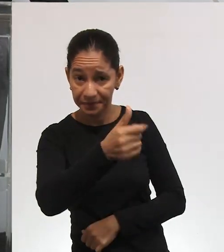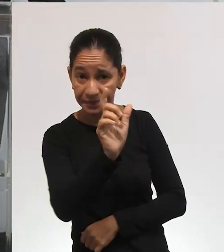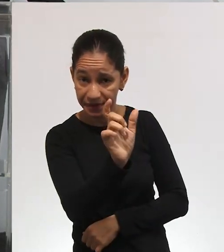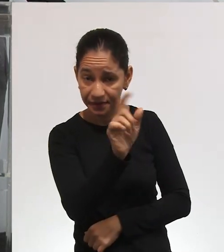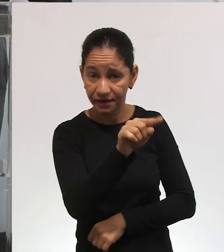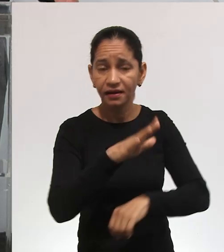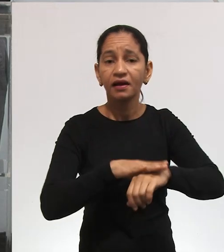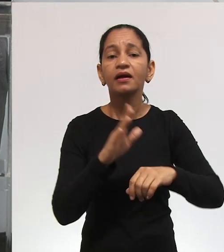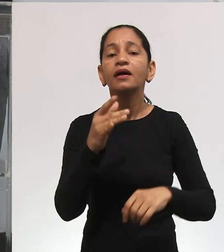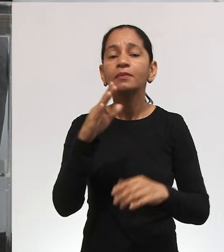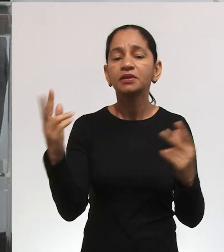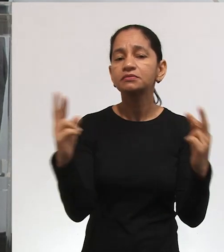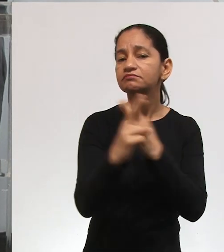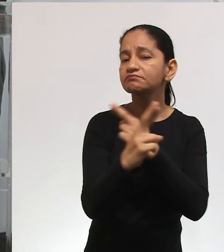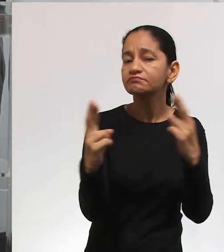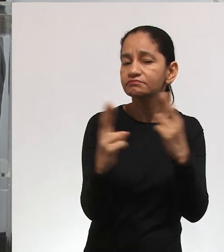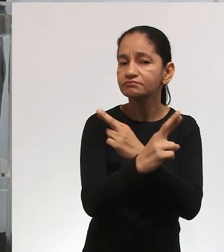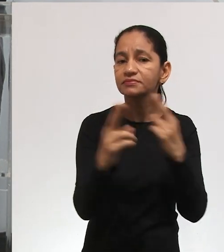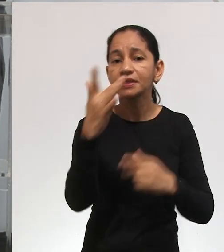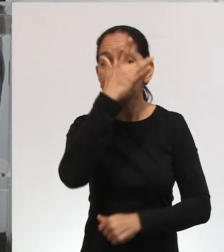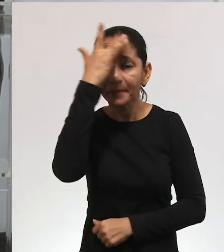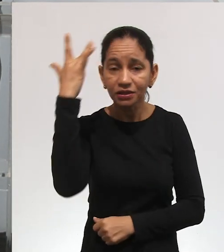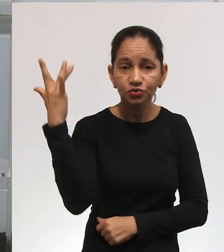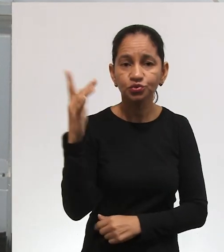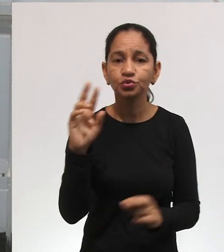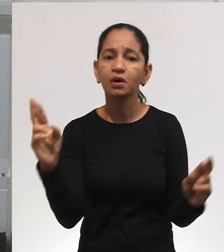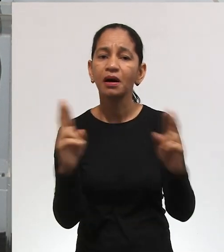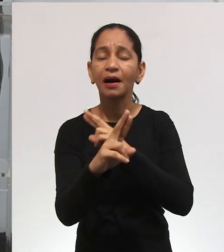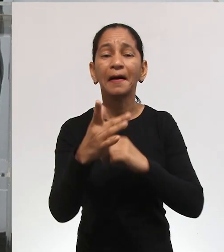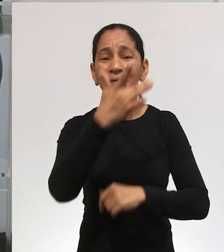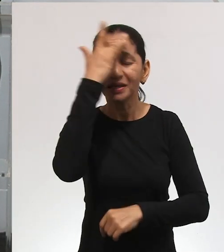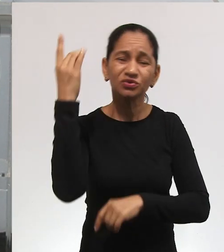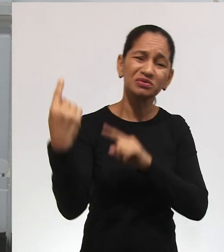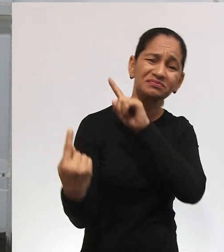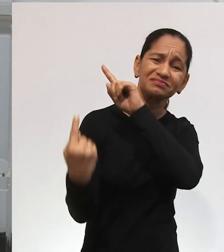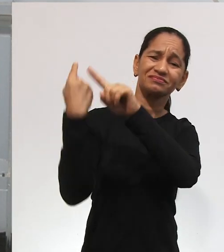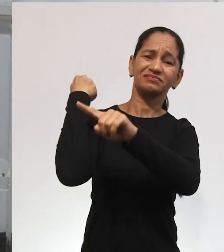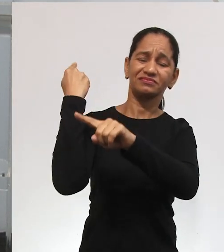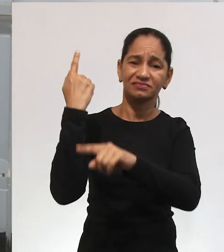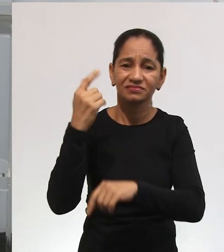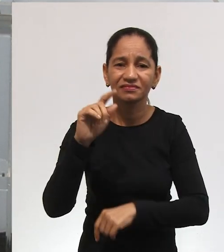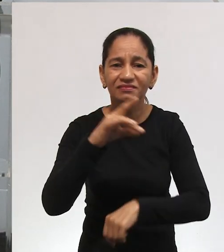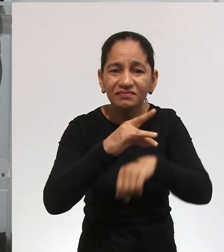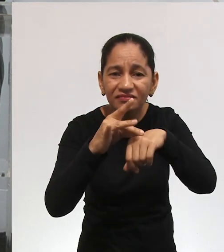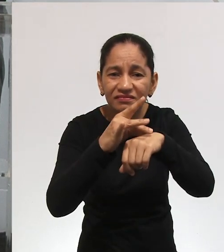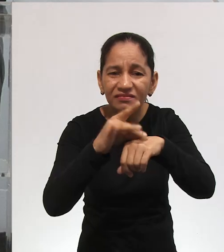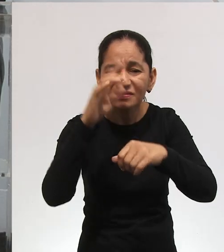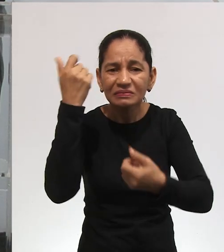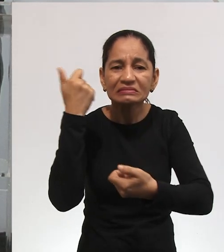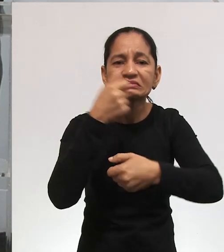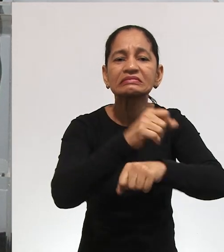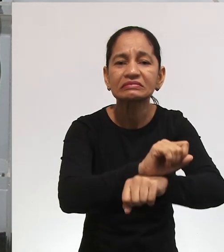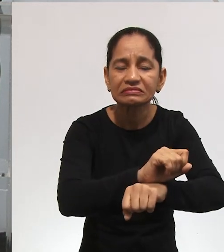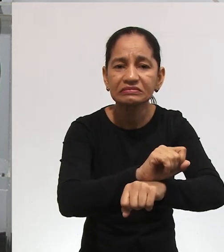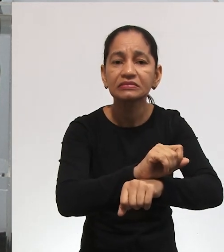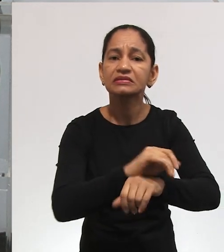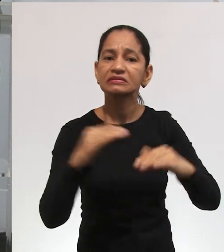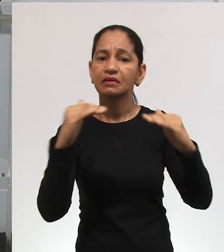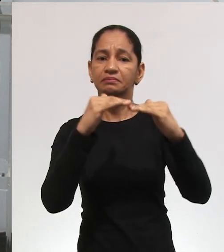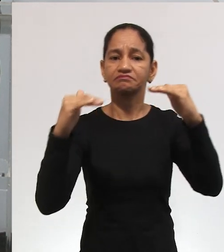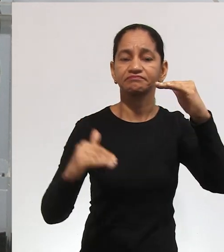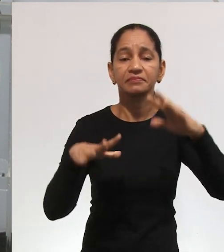sujeição é aquela relação existente entre o escravo e o seu senhor, entre o escravo, que era tratado